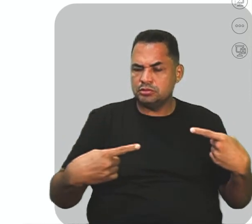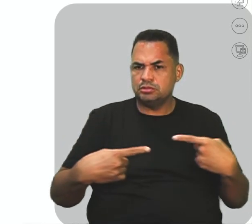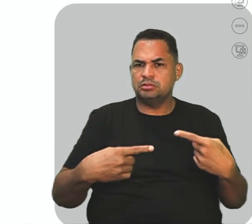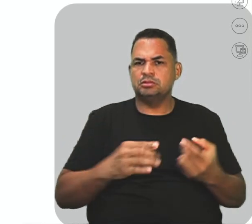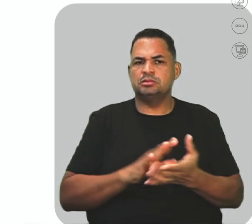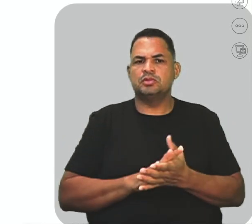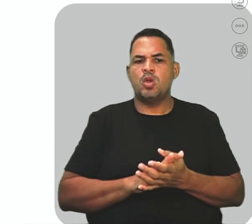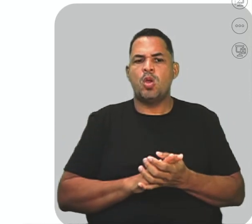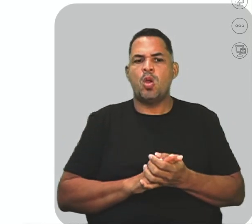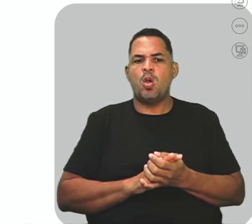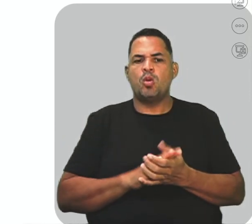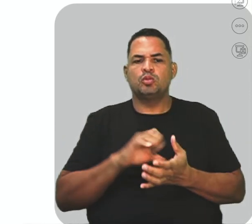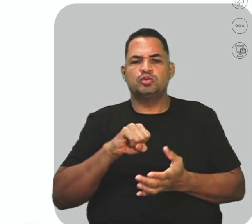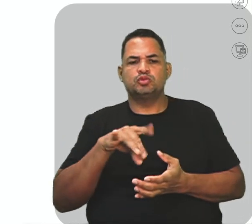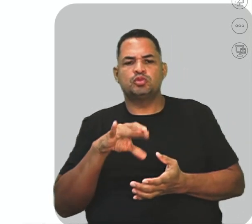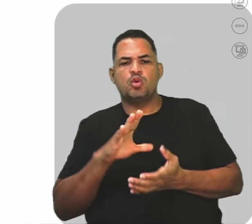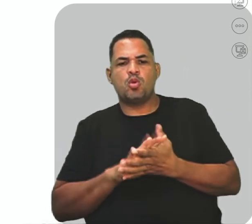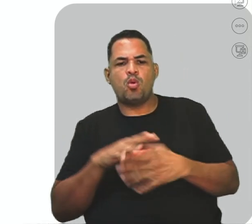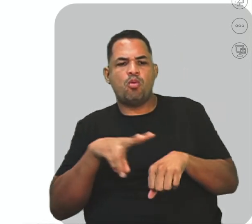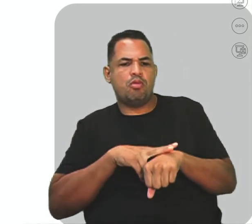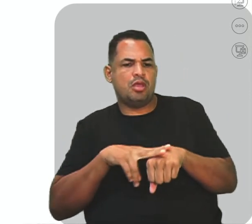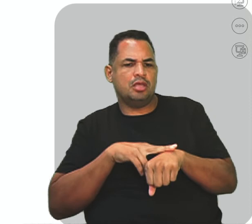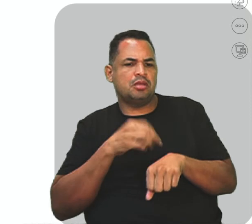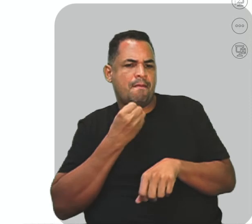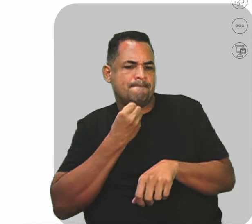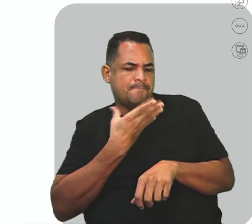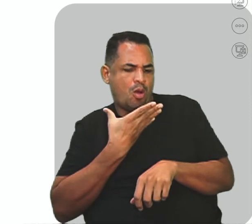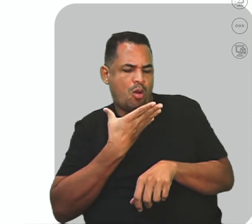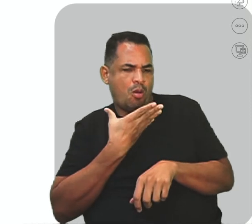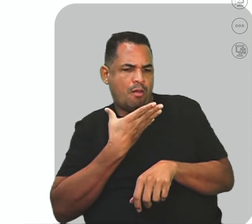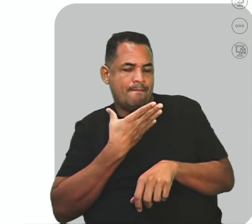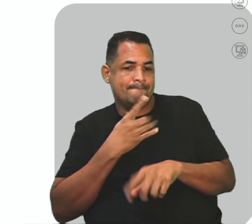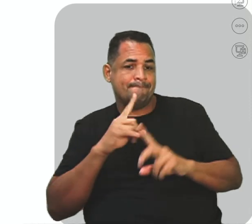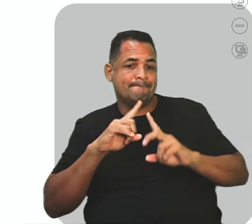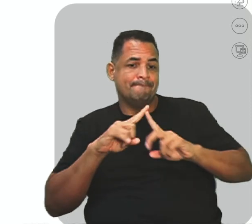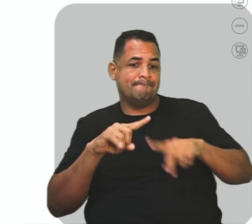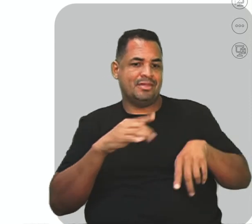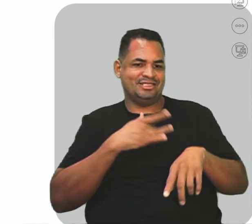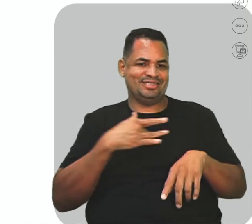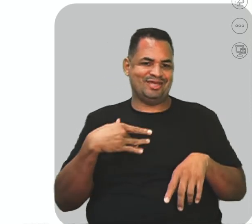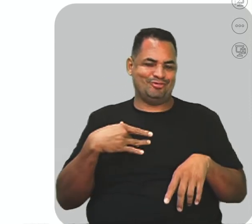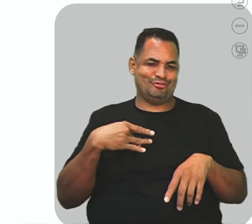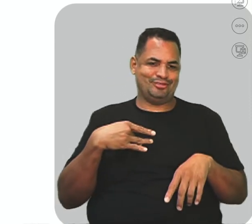Olha, uma afirmativa legal, tranquila. Só